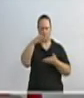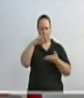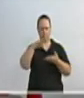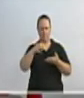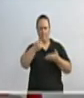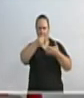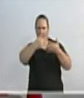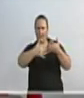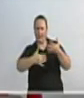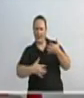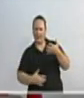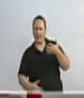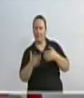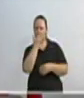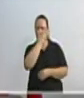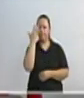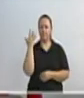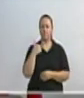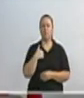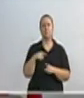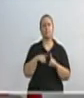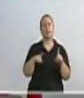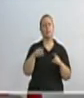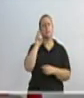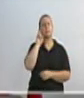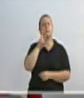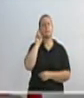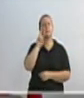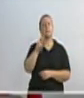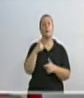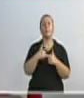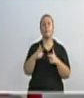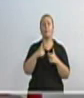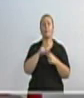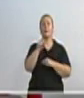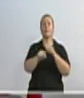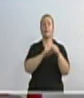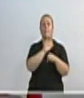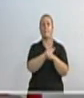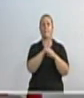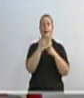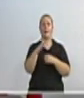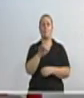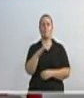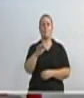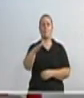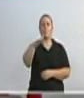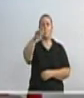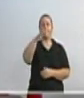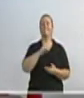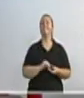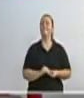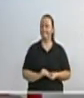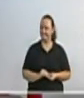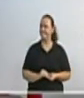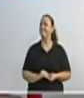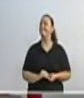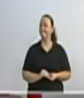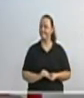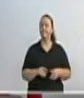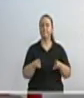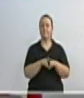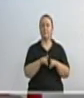constatou vários problemas nos bairros periféricos da cidade e, inclusive, no centro. Em setembro